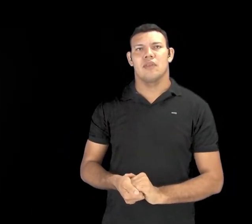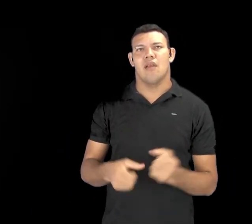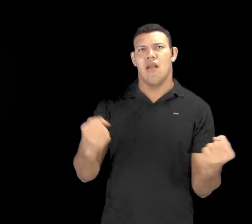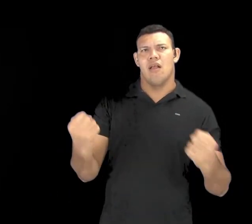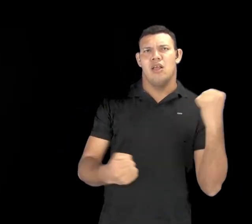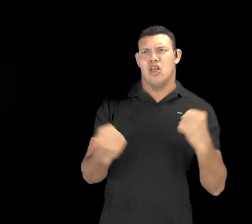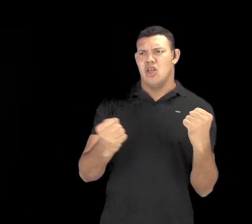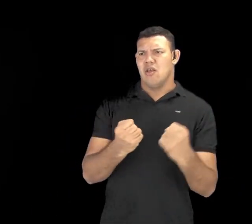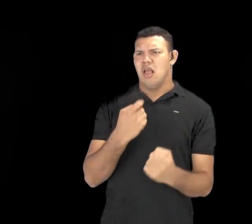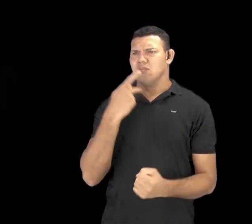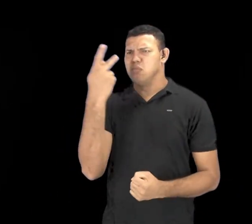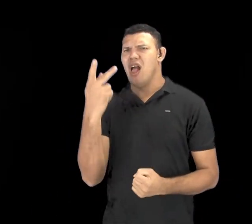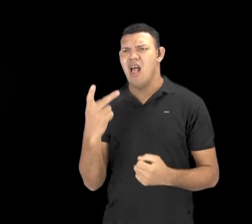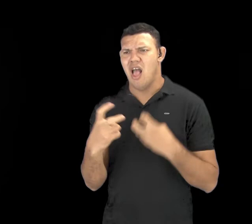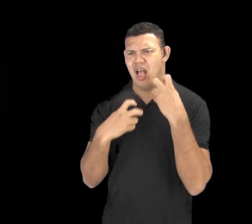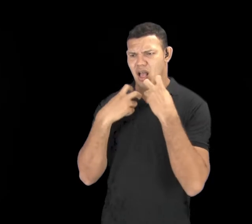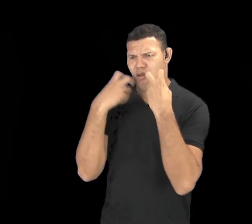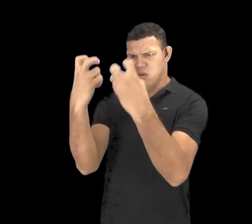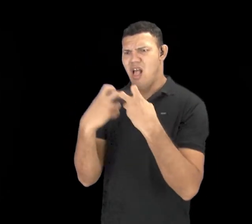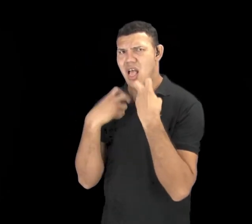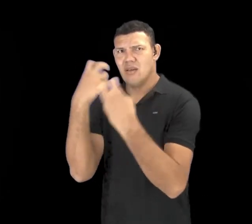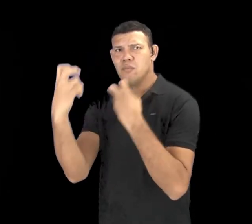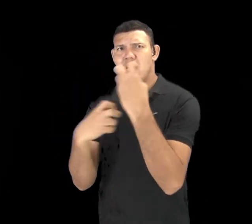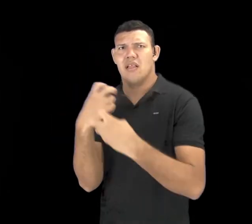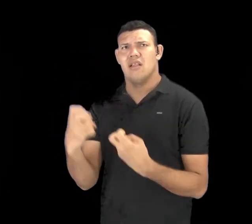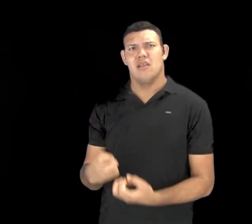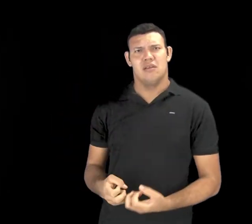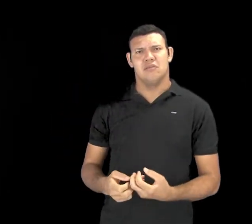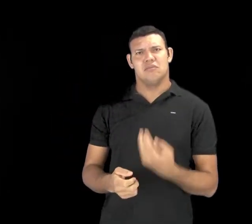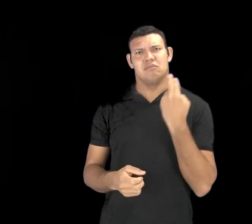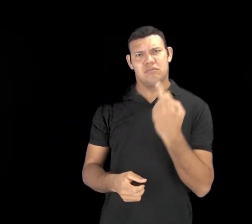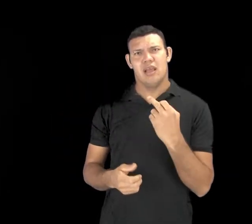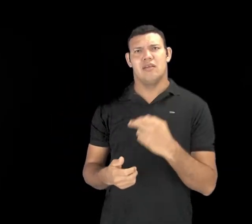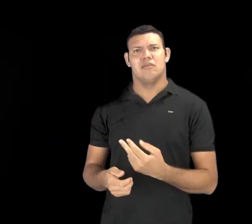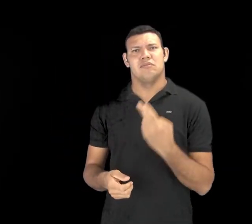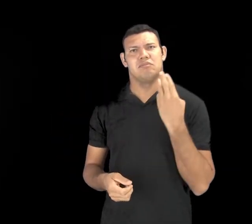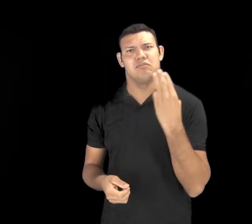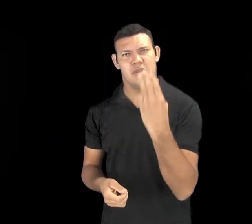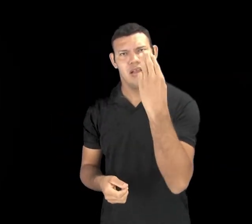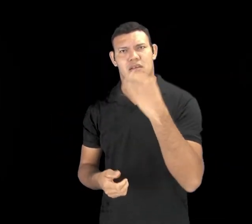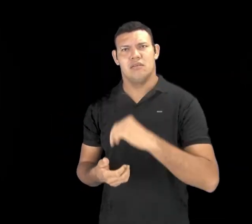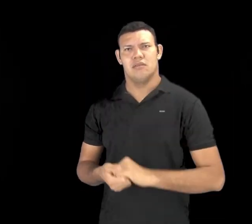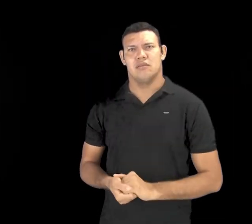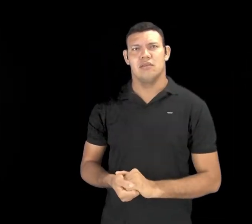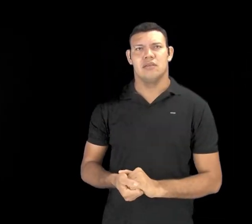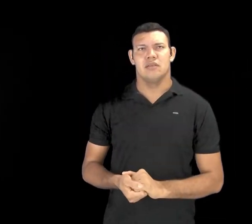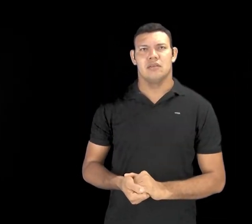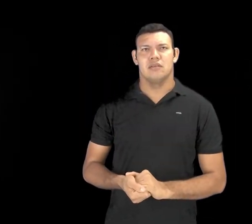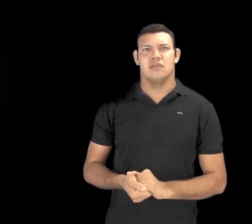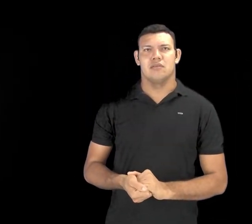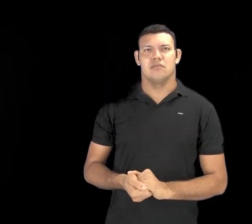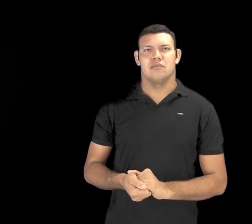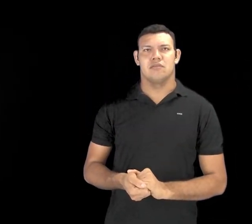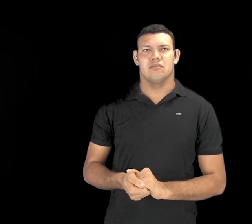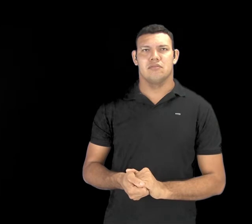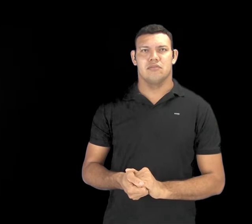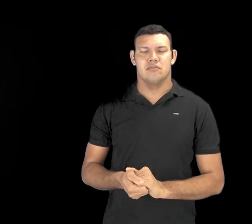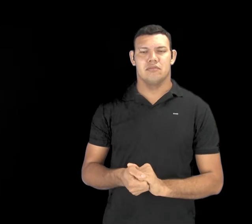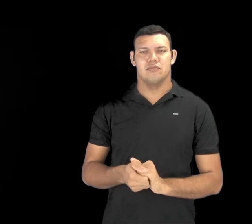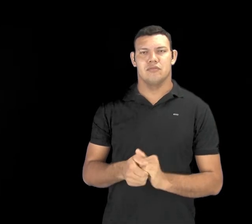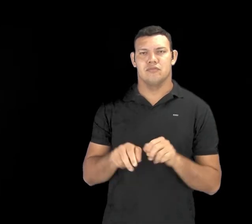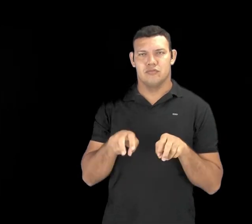Would you actually got a climate like that? I don't think so. Did you see it back there, George?